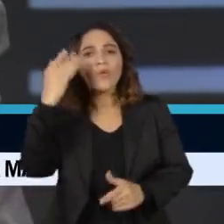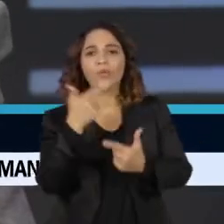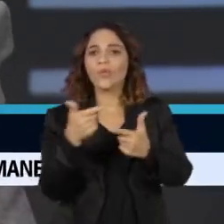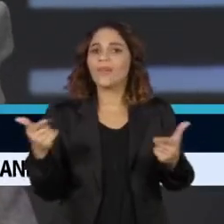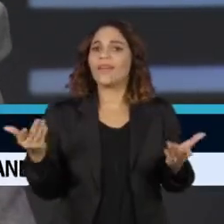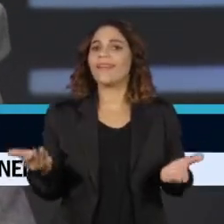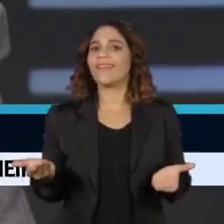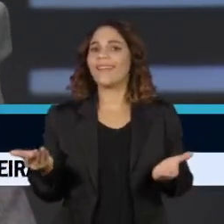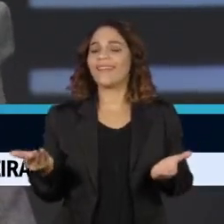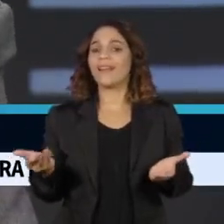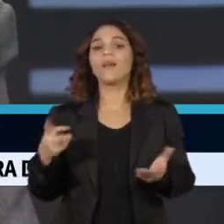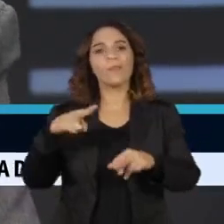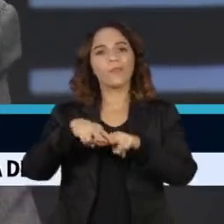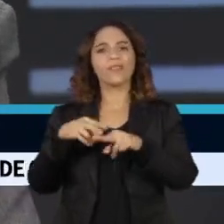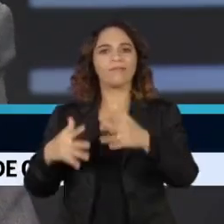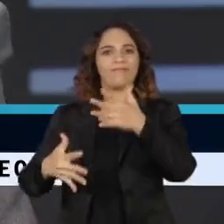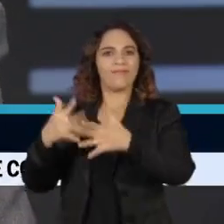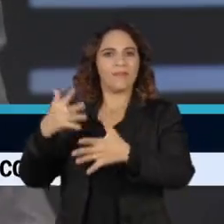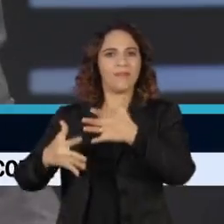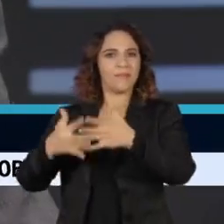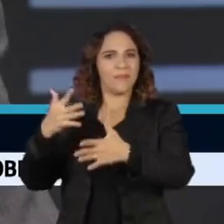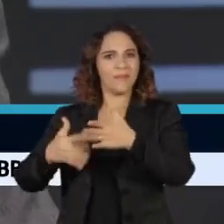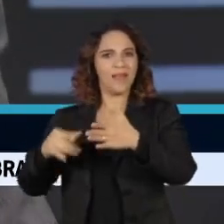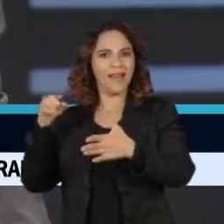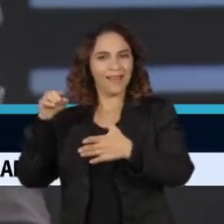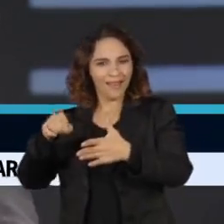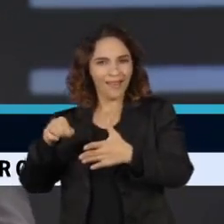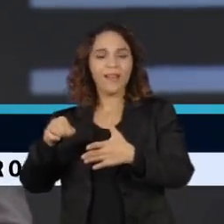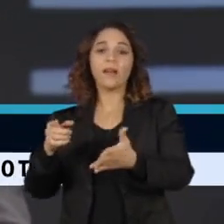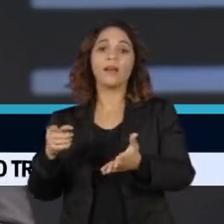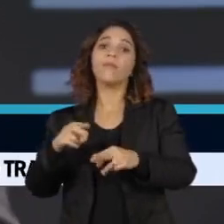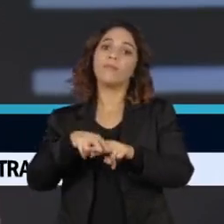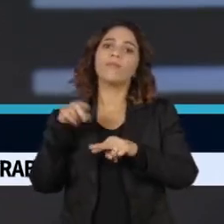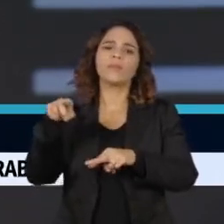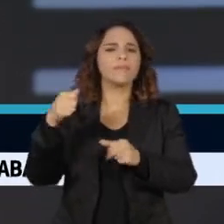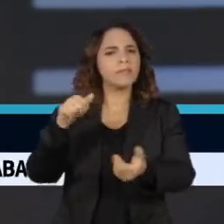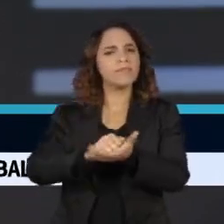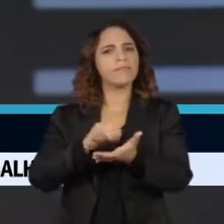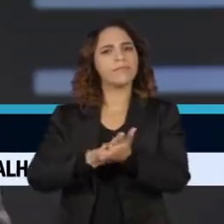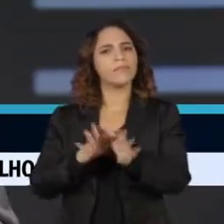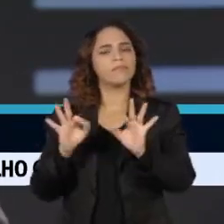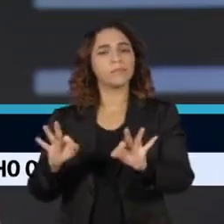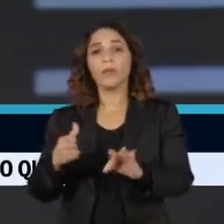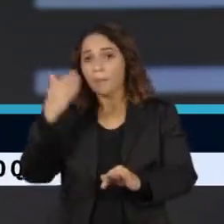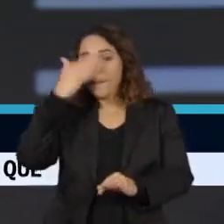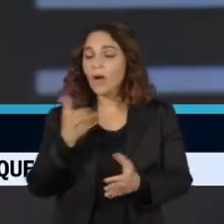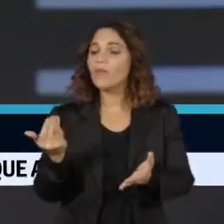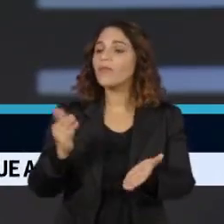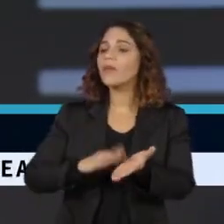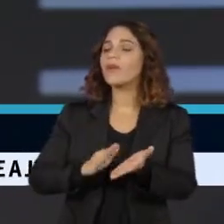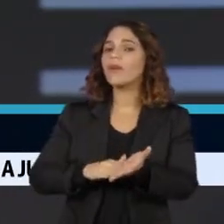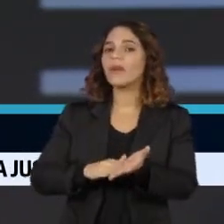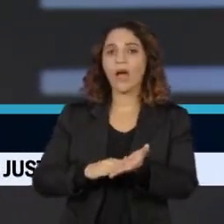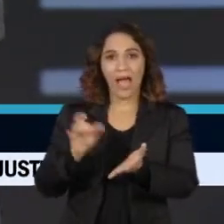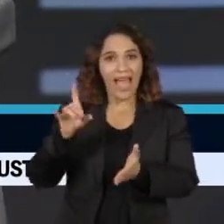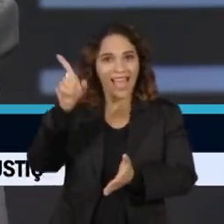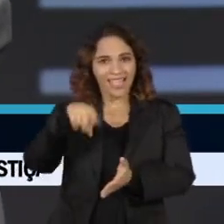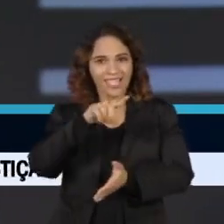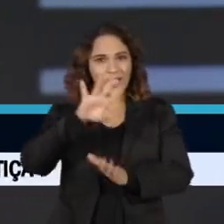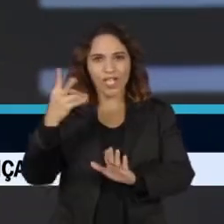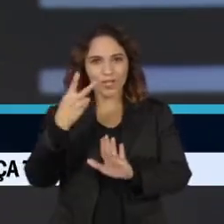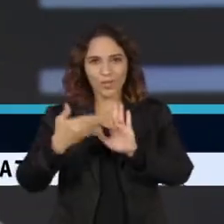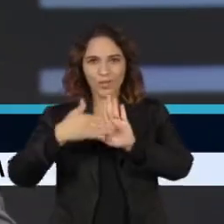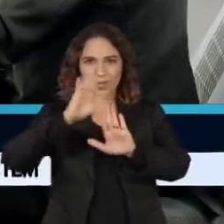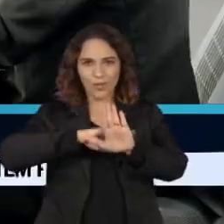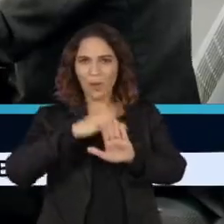aí, a litigância, melhor dizendo, de má fé, é isso. Você tem e mostrar as provas, quer dizer que você só quer anular o